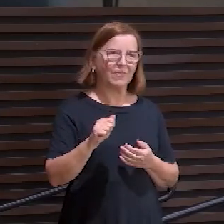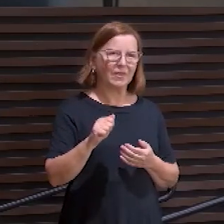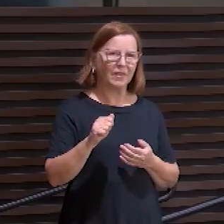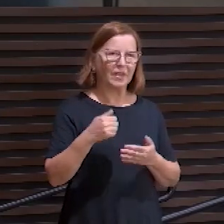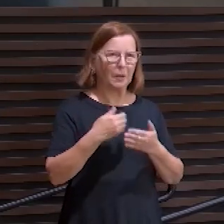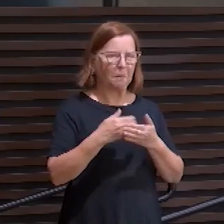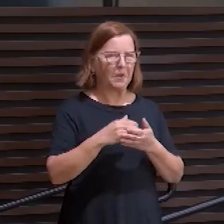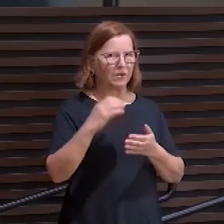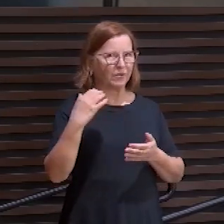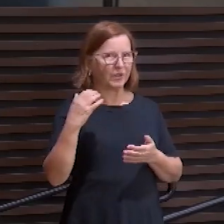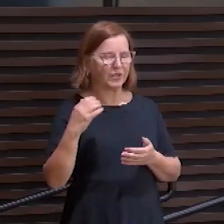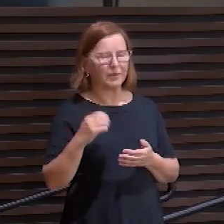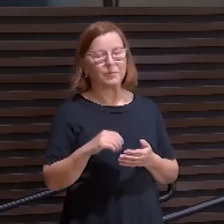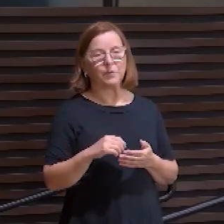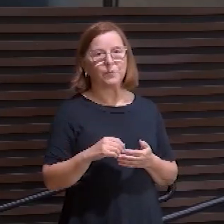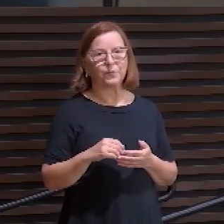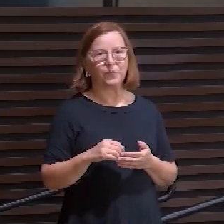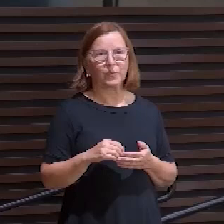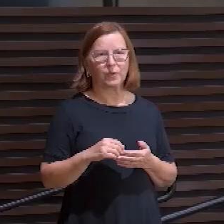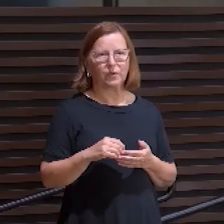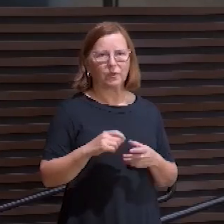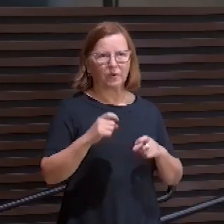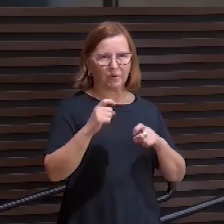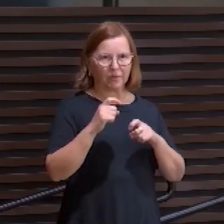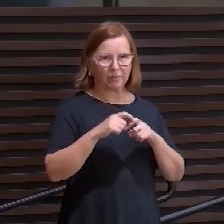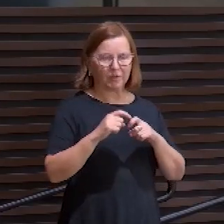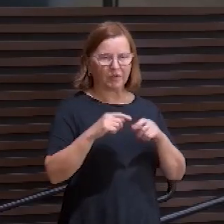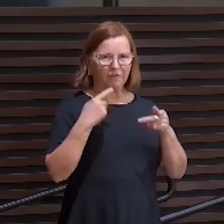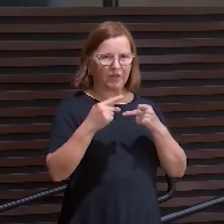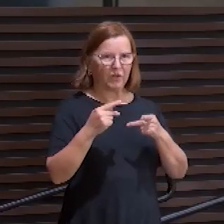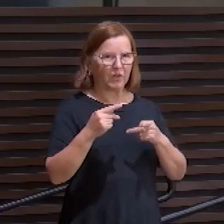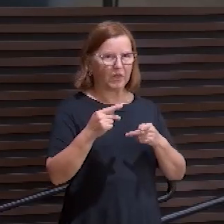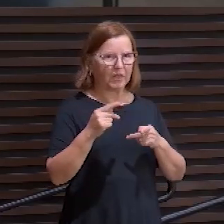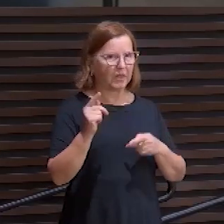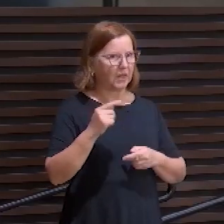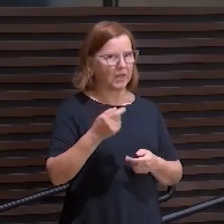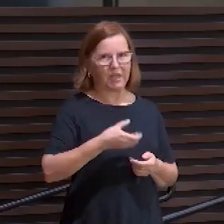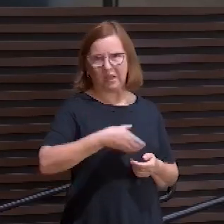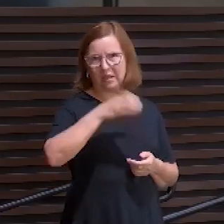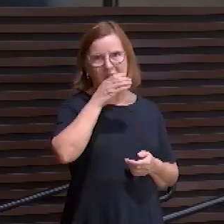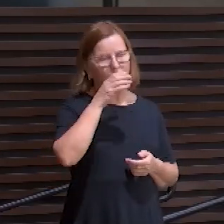diretor clínico me disse: você não tome leite.